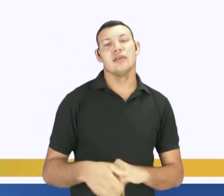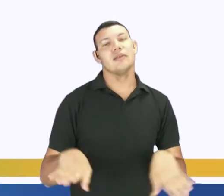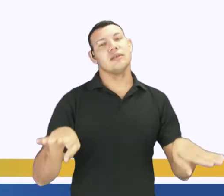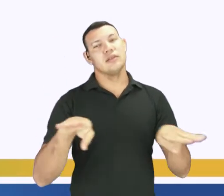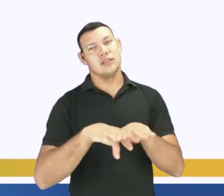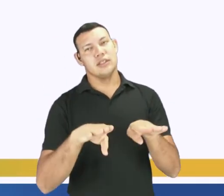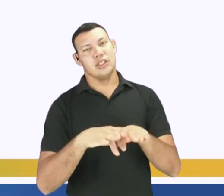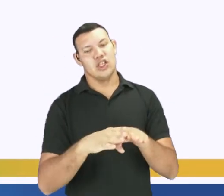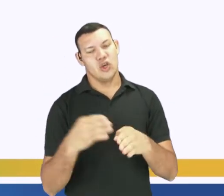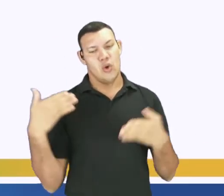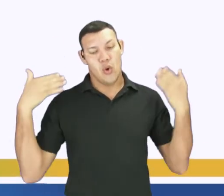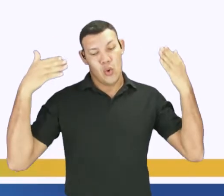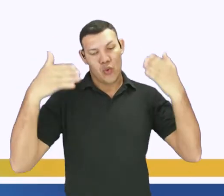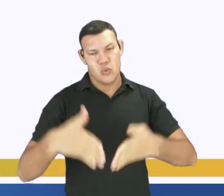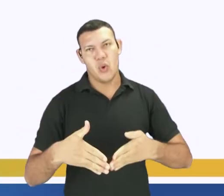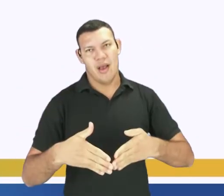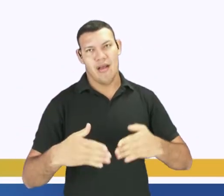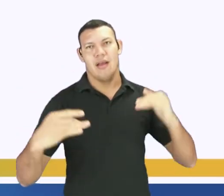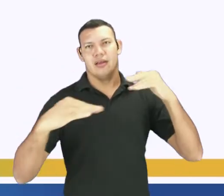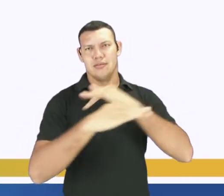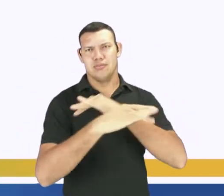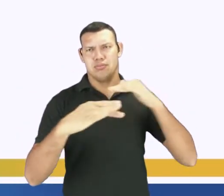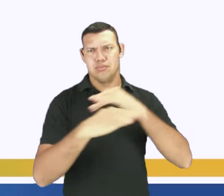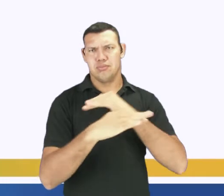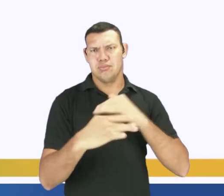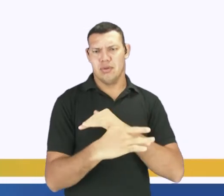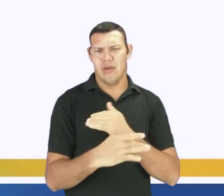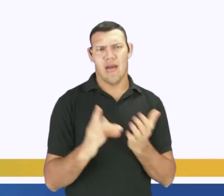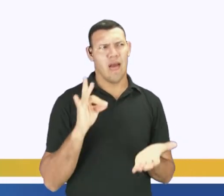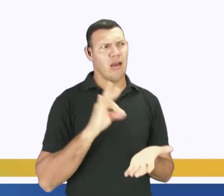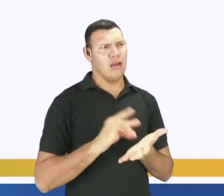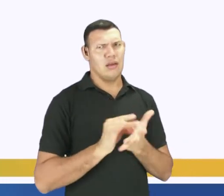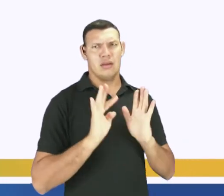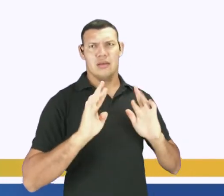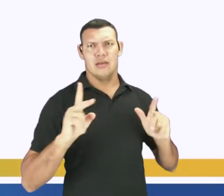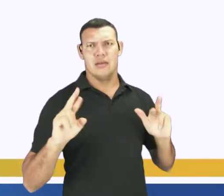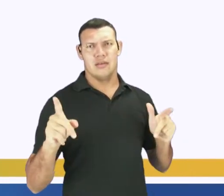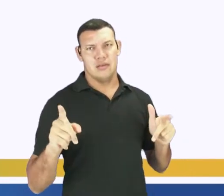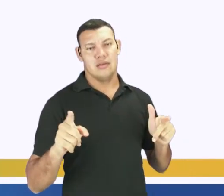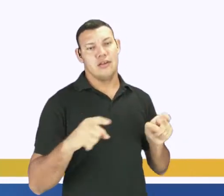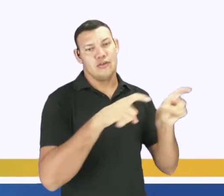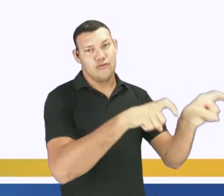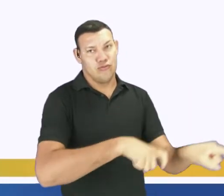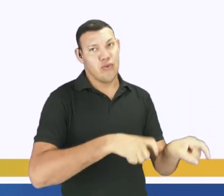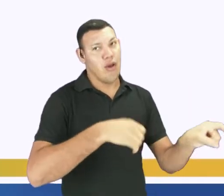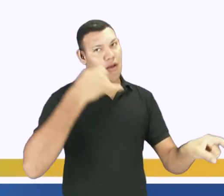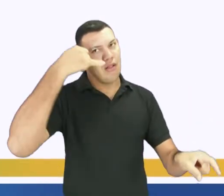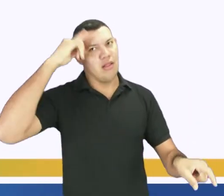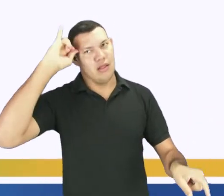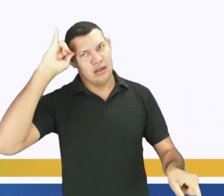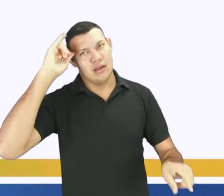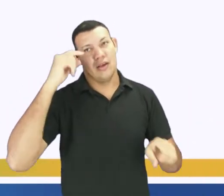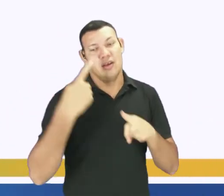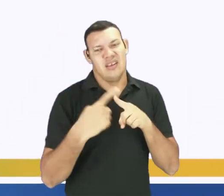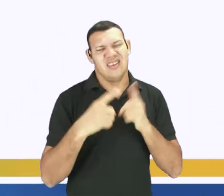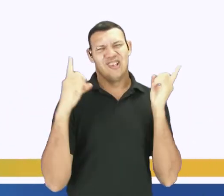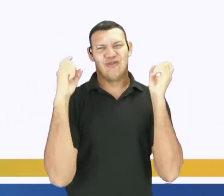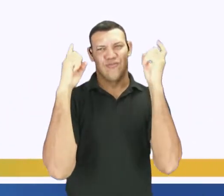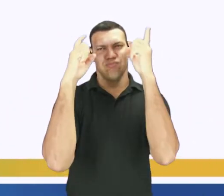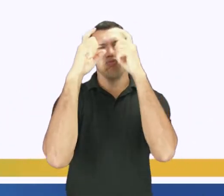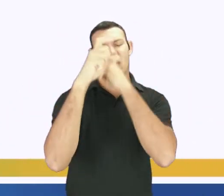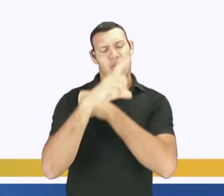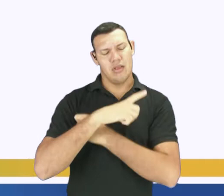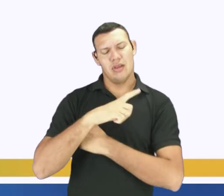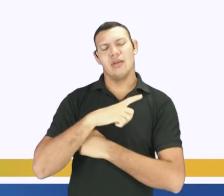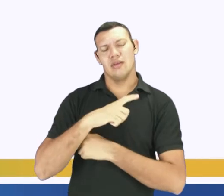na cidade, a realidade não vai ser tão diferente da que eles encontraram lá nas fazendas. Eles vão encontrar muita dificuldade também nesse processo